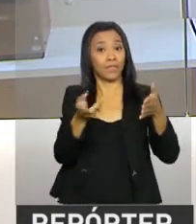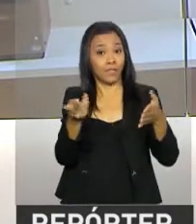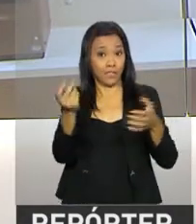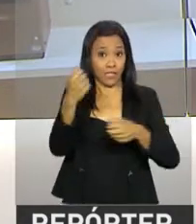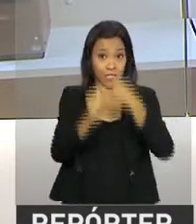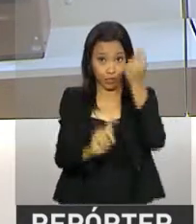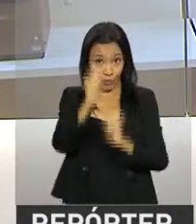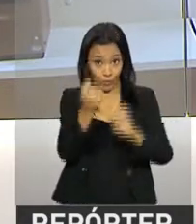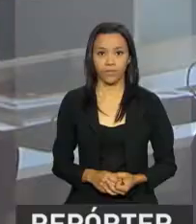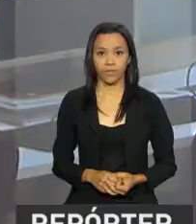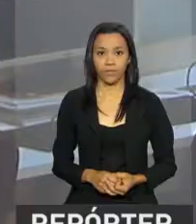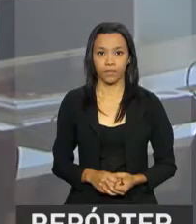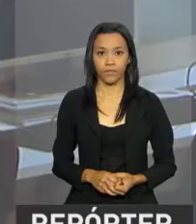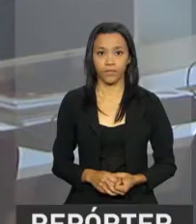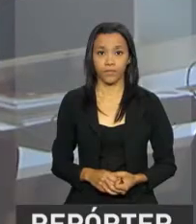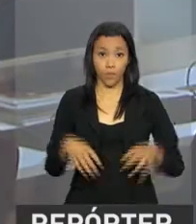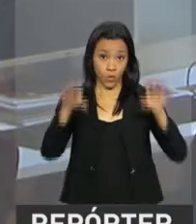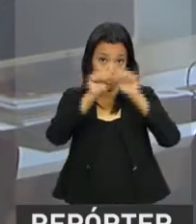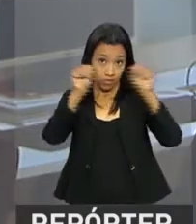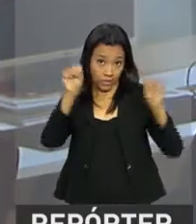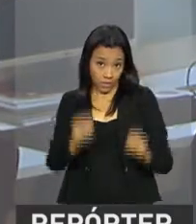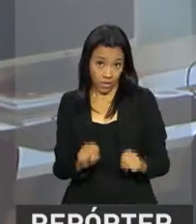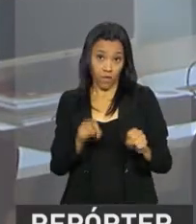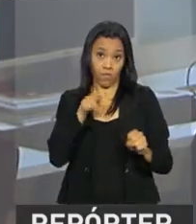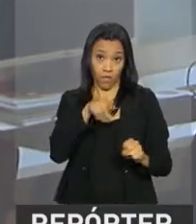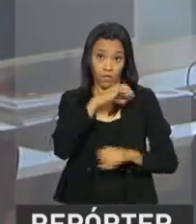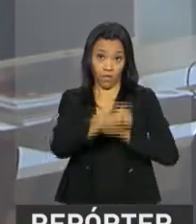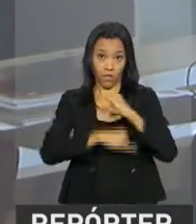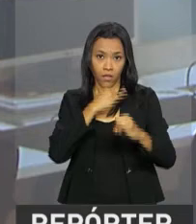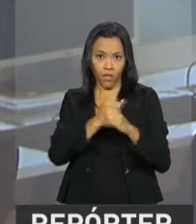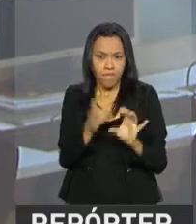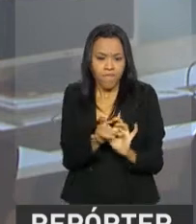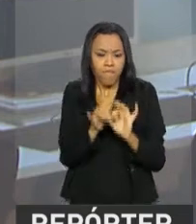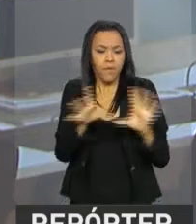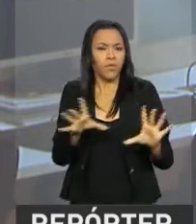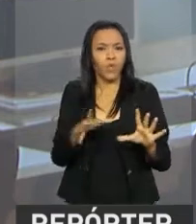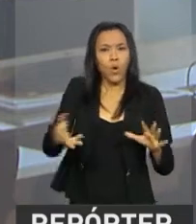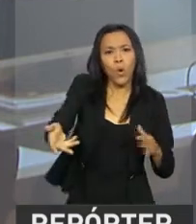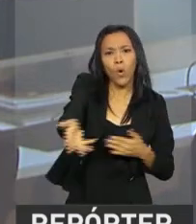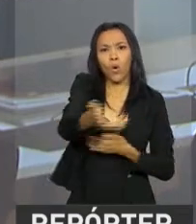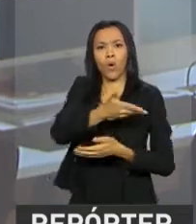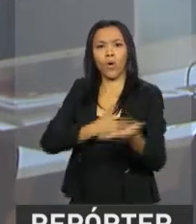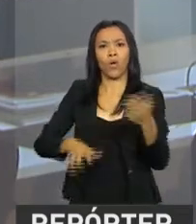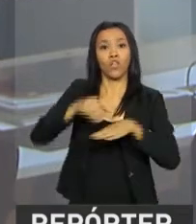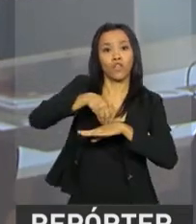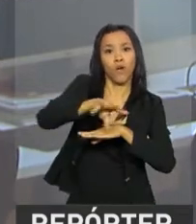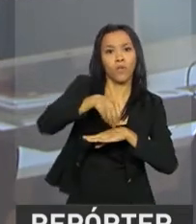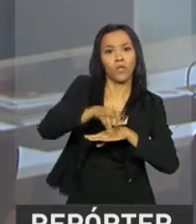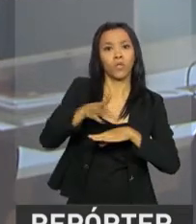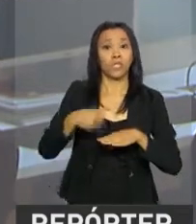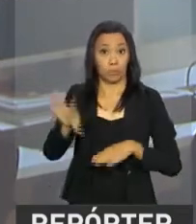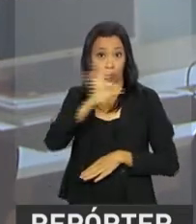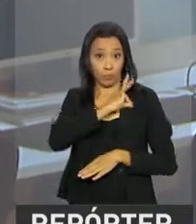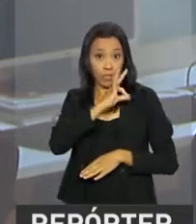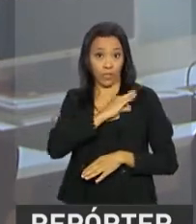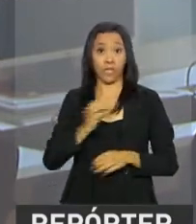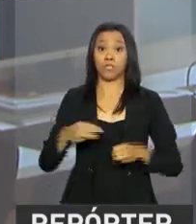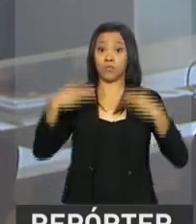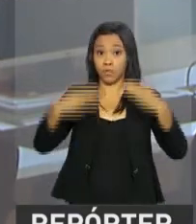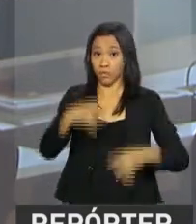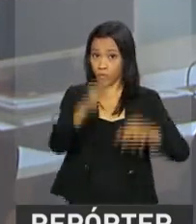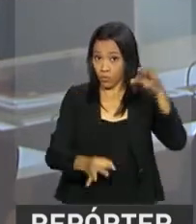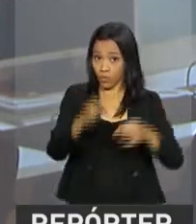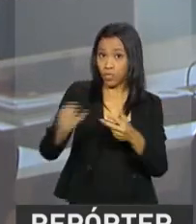petróleo competitiva um sistema eletrônico vai permitir o compartilhamento de informações policiais entre o ministério da justiça